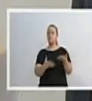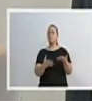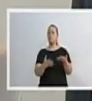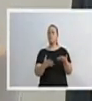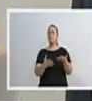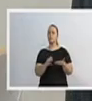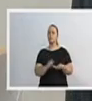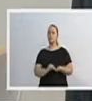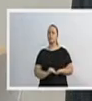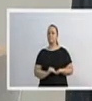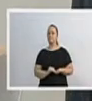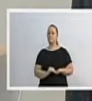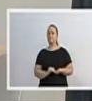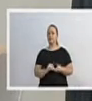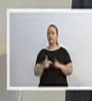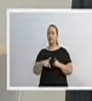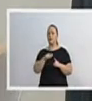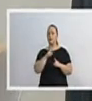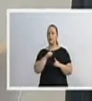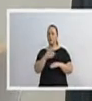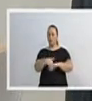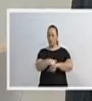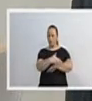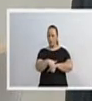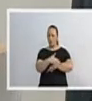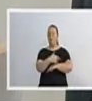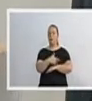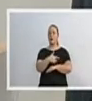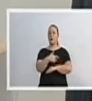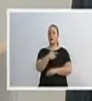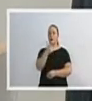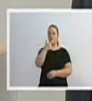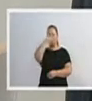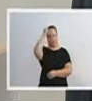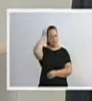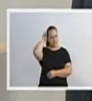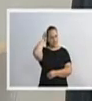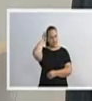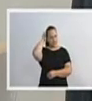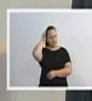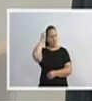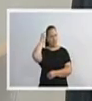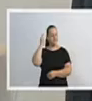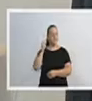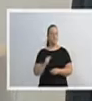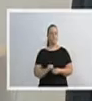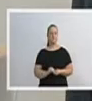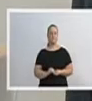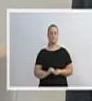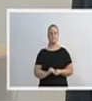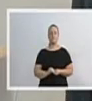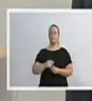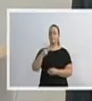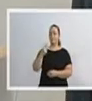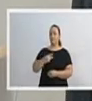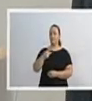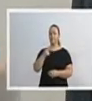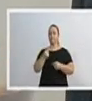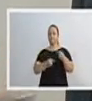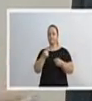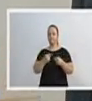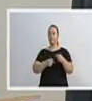e o anterior da rua era do vereador Adriano Pereira. Rua Jaguaribe. Em segunda discussão e votação, projeto de